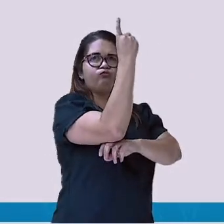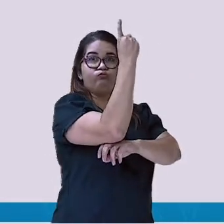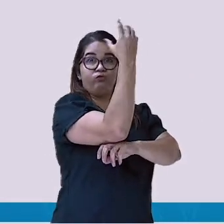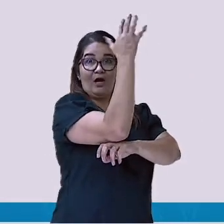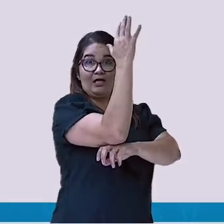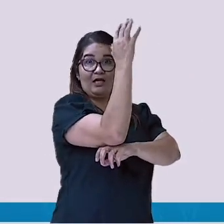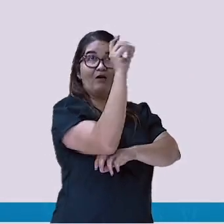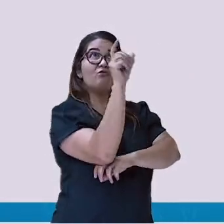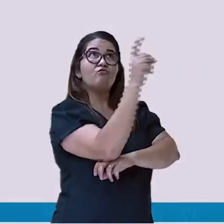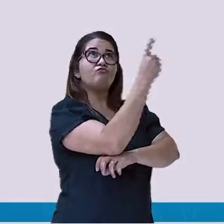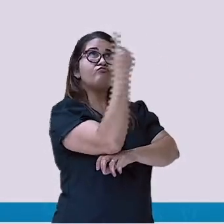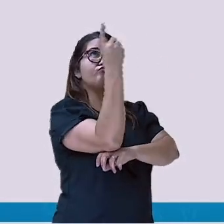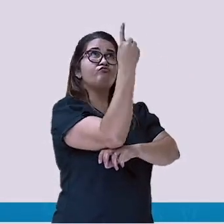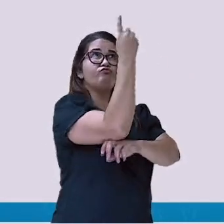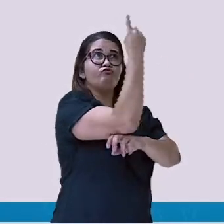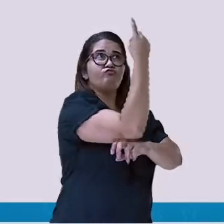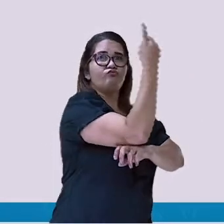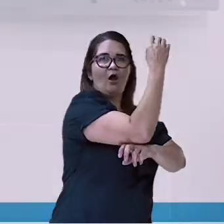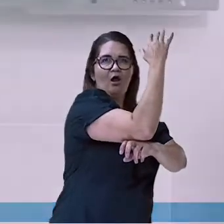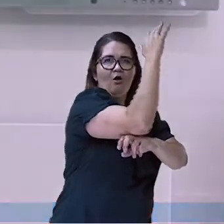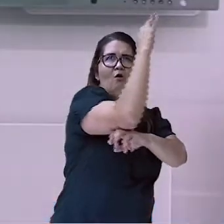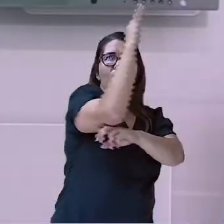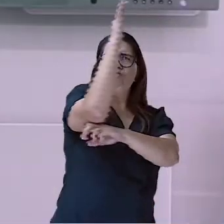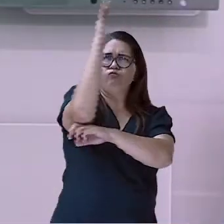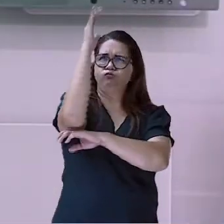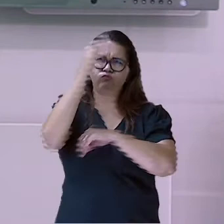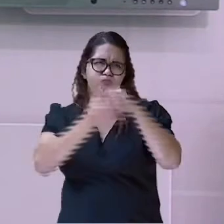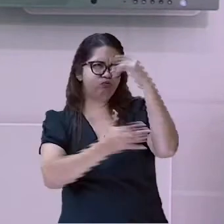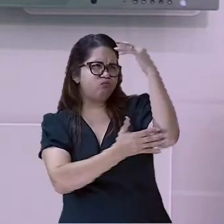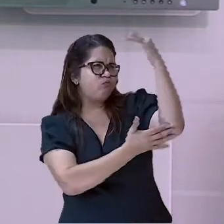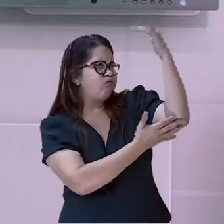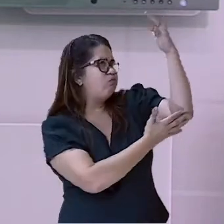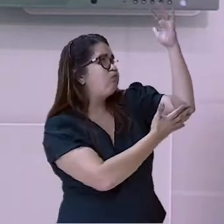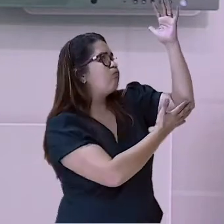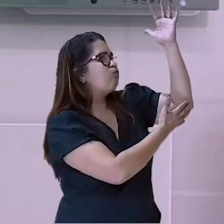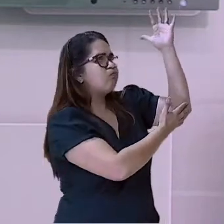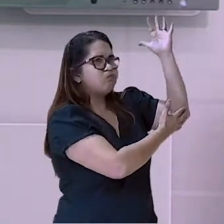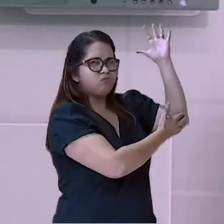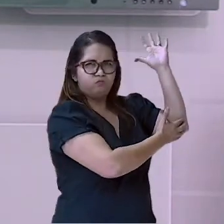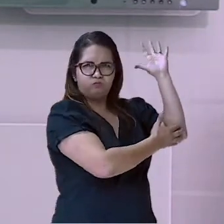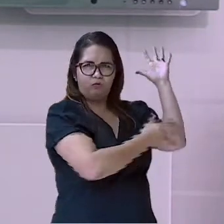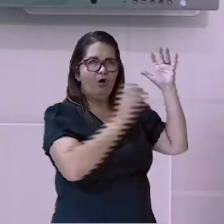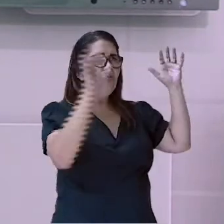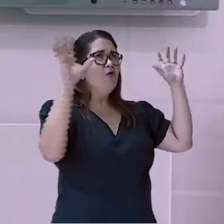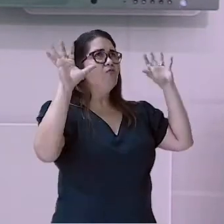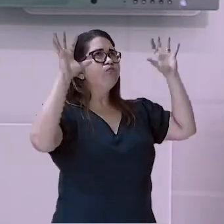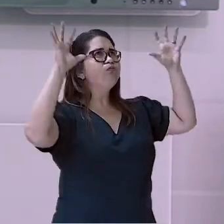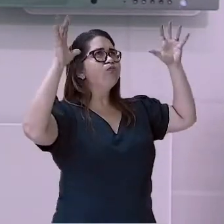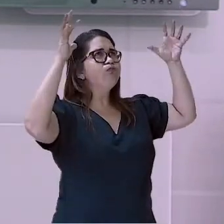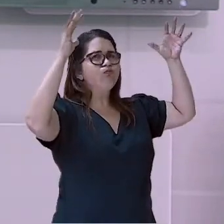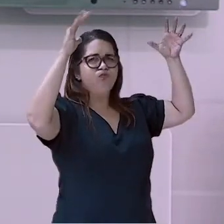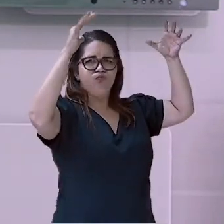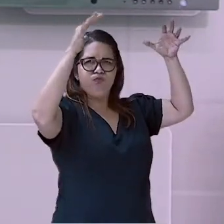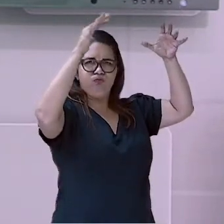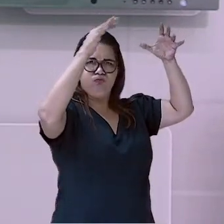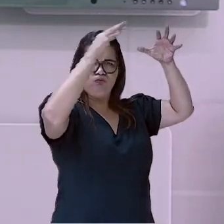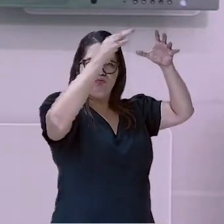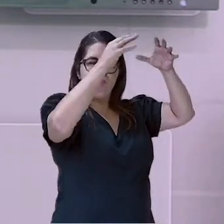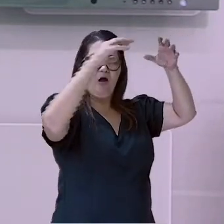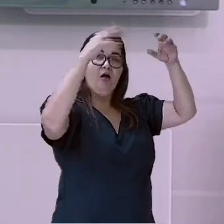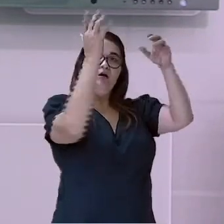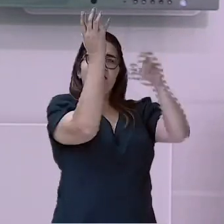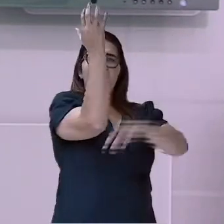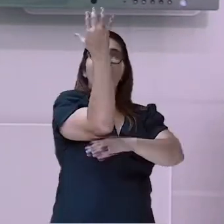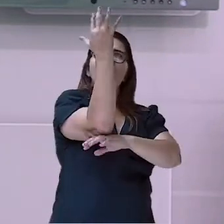gente fala essa palavra, porte alto, né? São árvores muito altas. A copa das árvores, lá onde estão